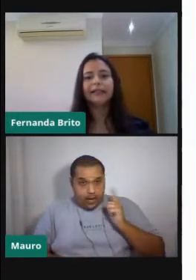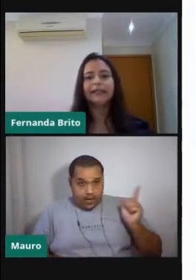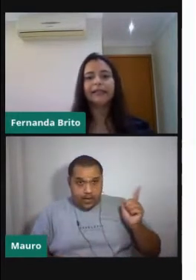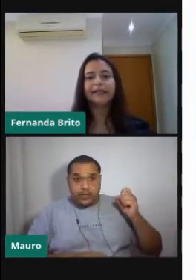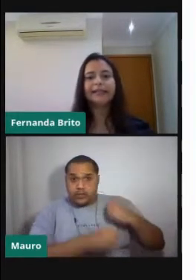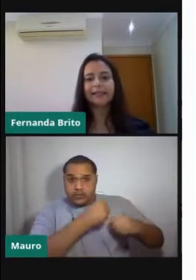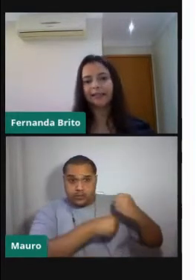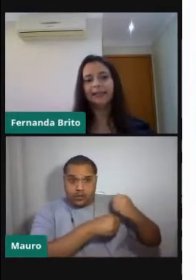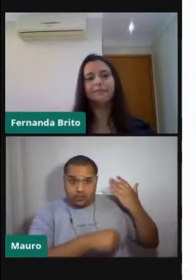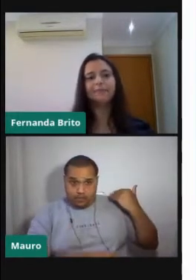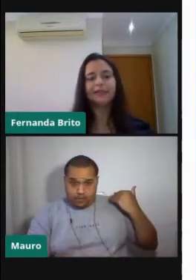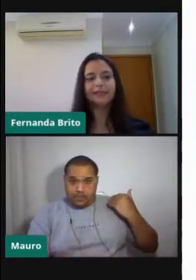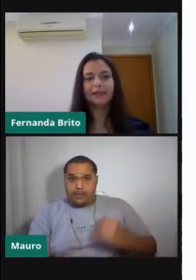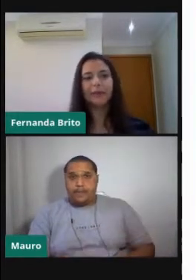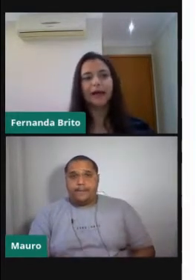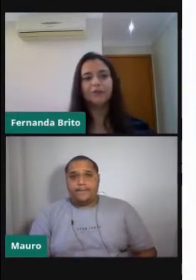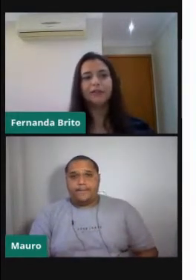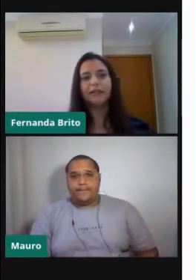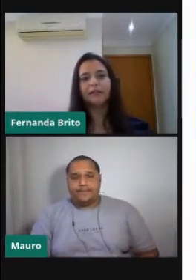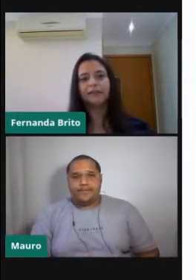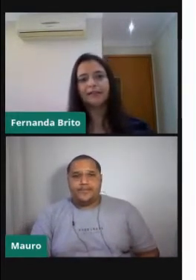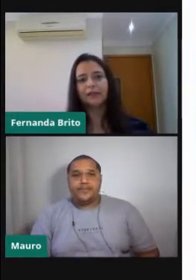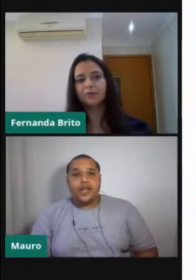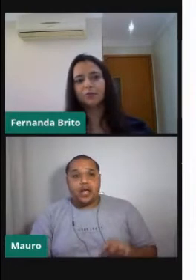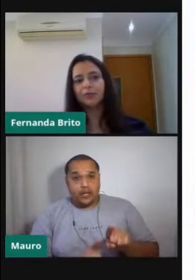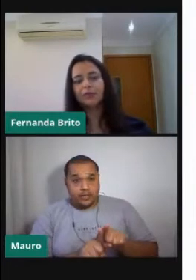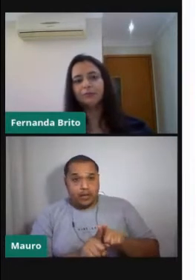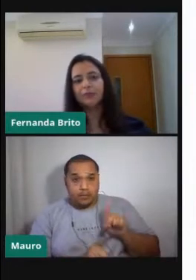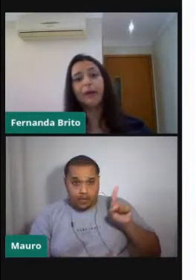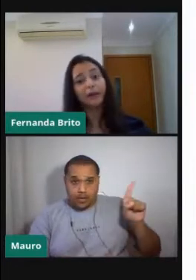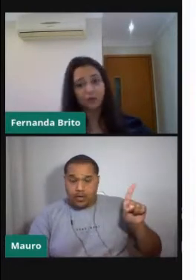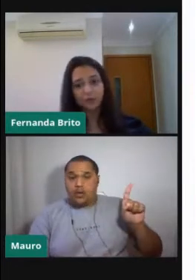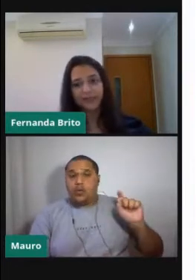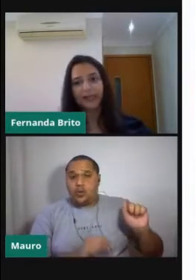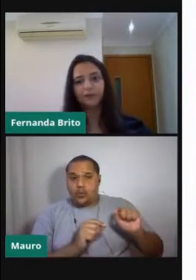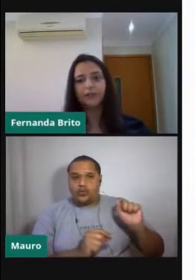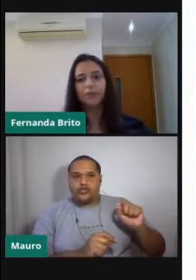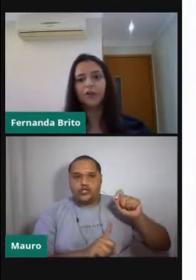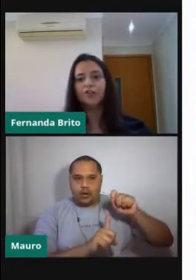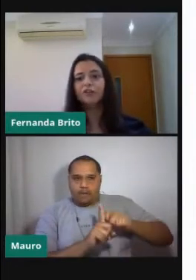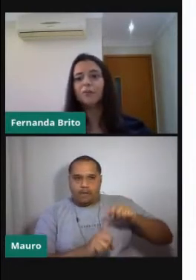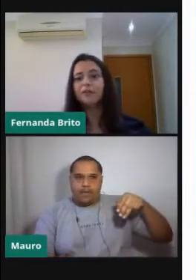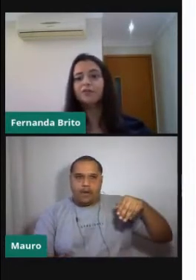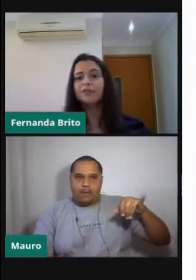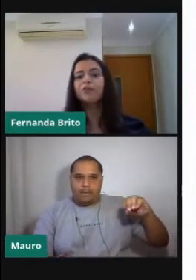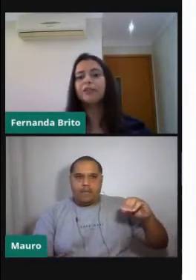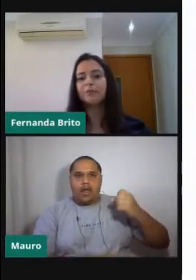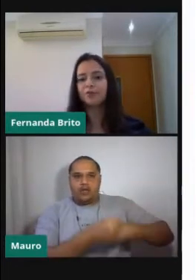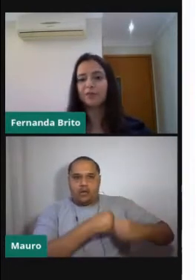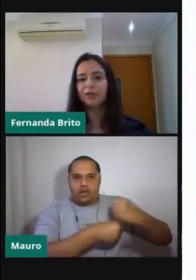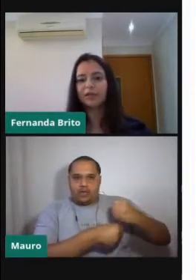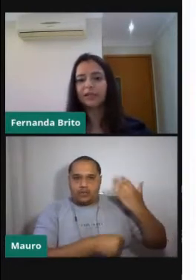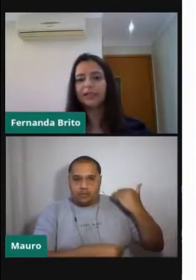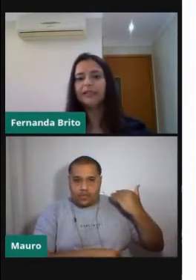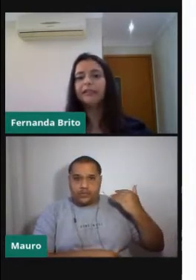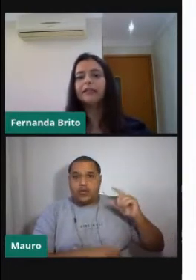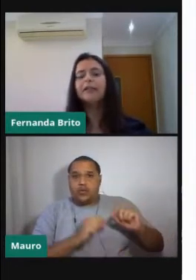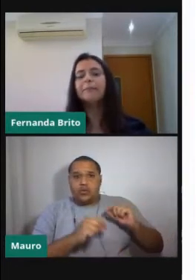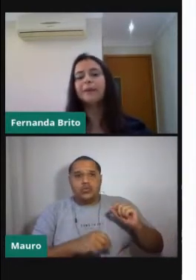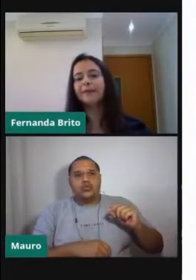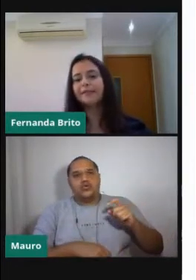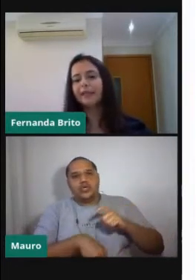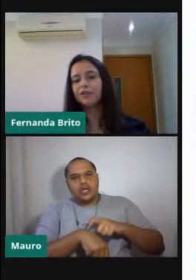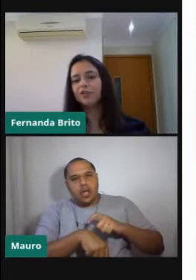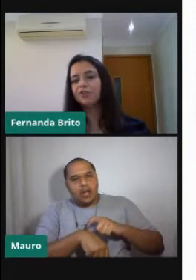né, esse trabalho, né, que saiu em maio do ano passado, né, mostra, então, uma redução no tempo de melhora